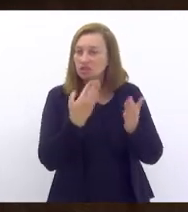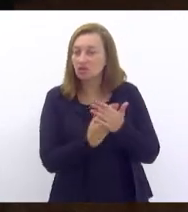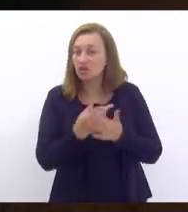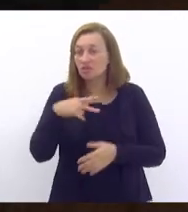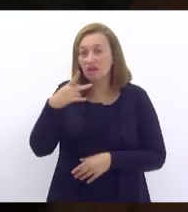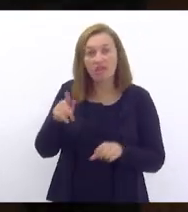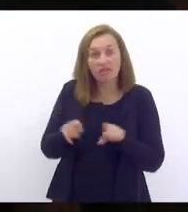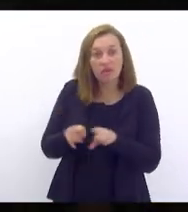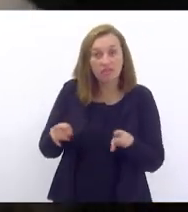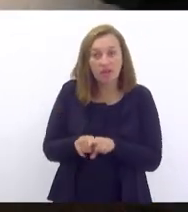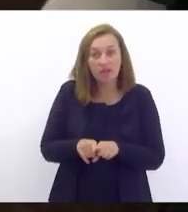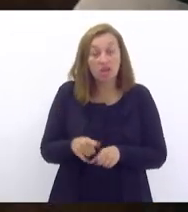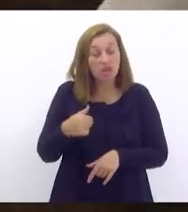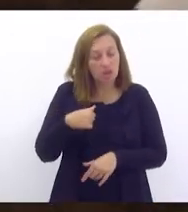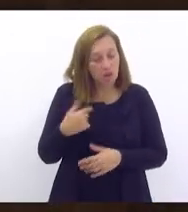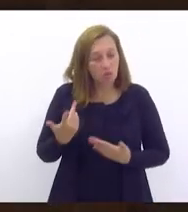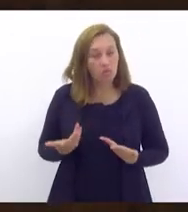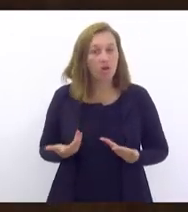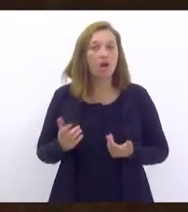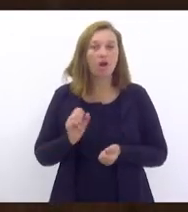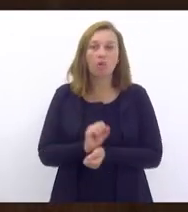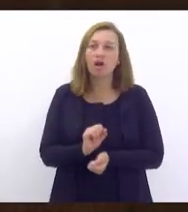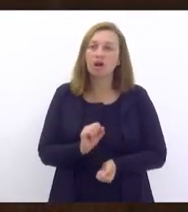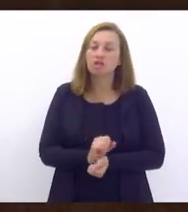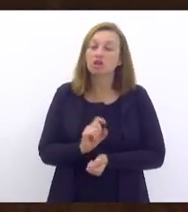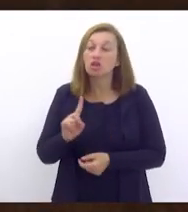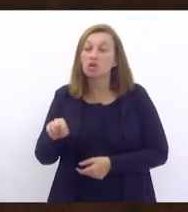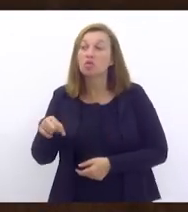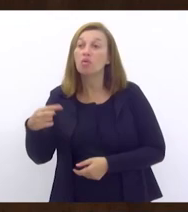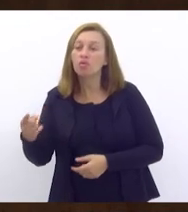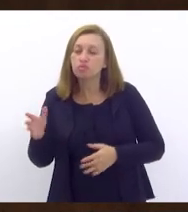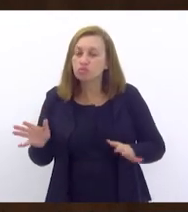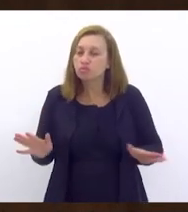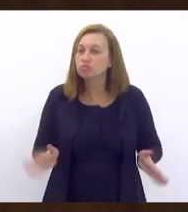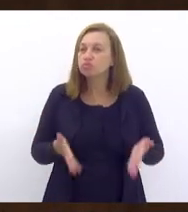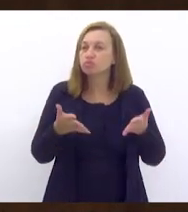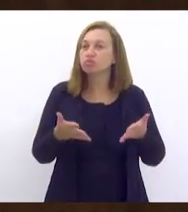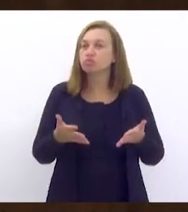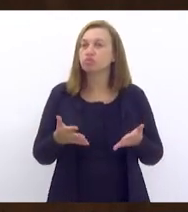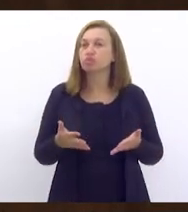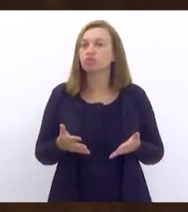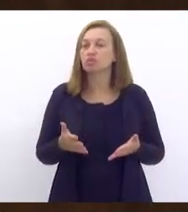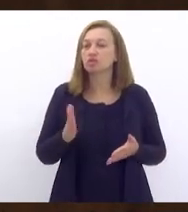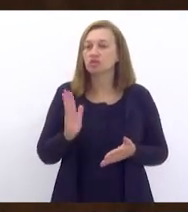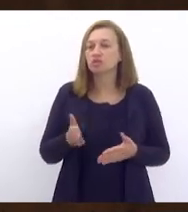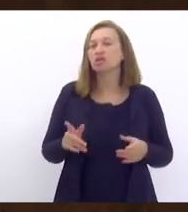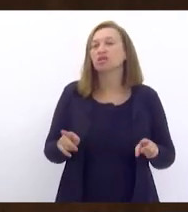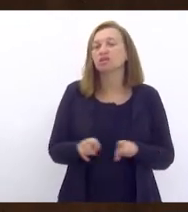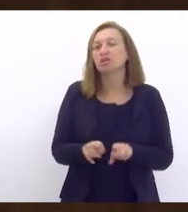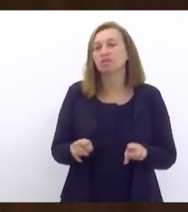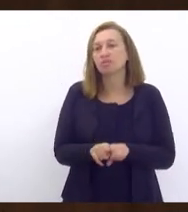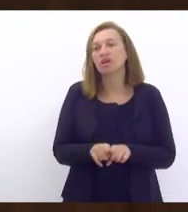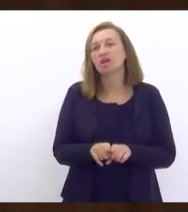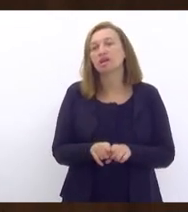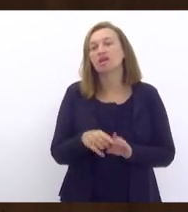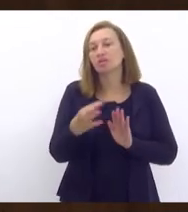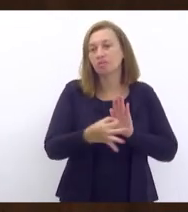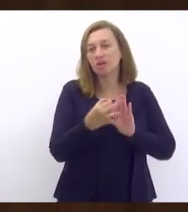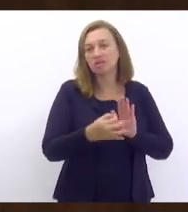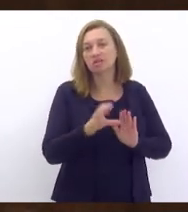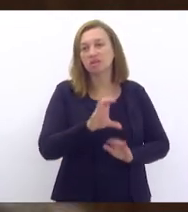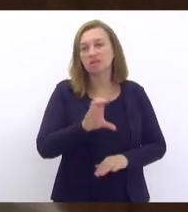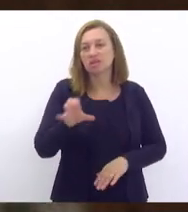também que eu espero que outras iniciativas, que inclusive já ganharam também parecer favorável da